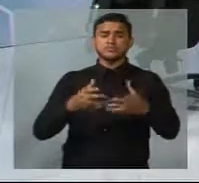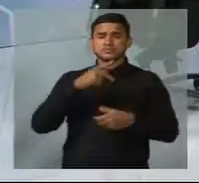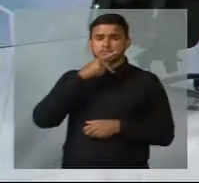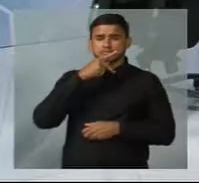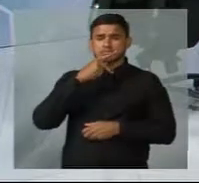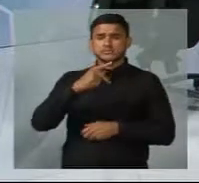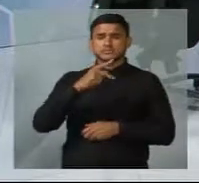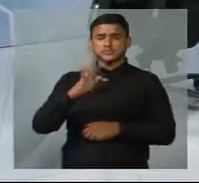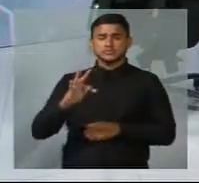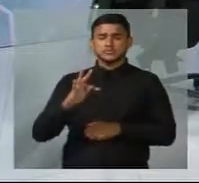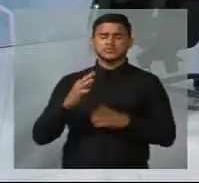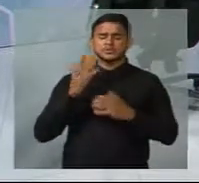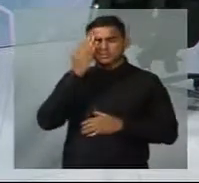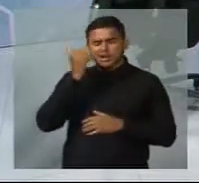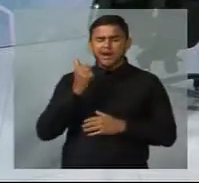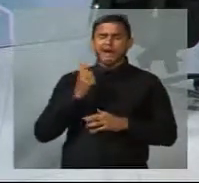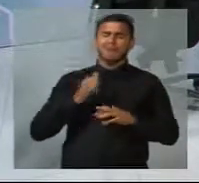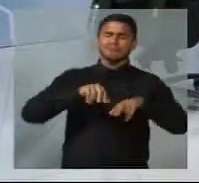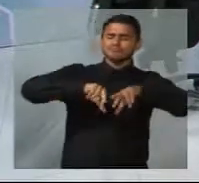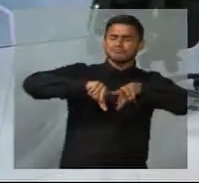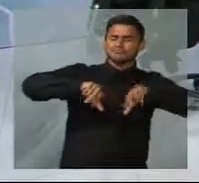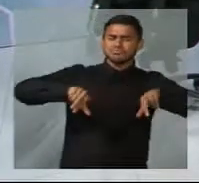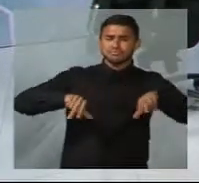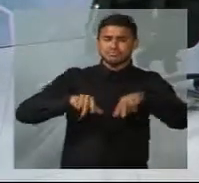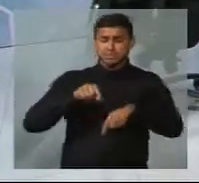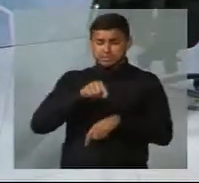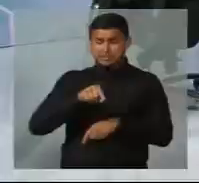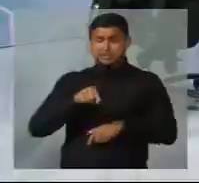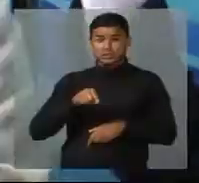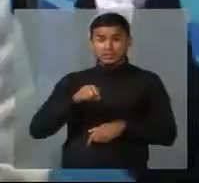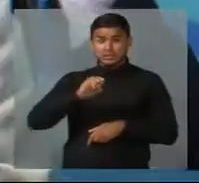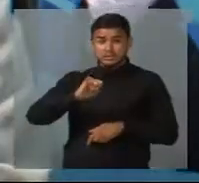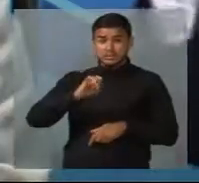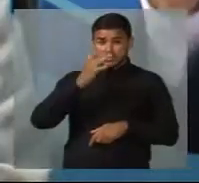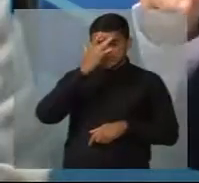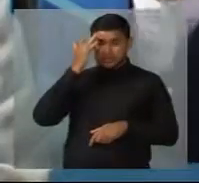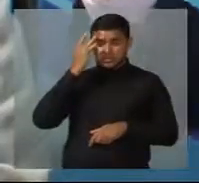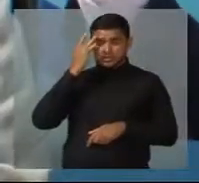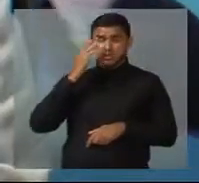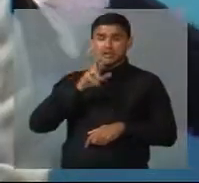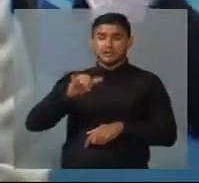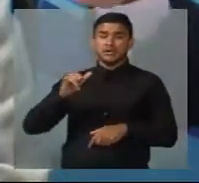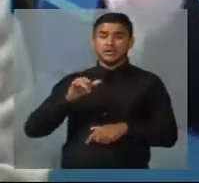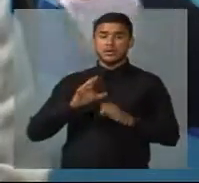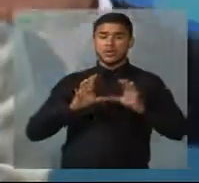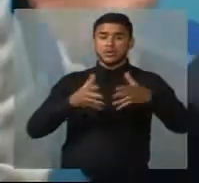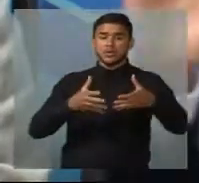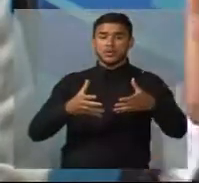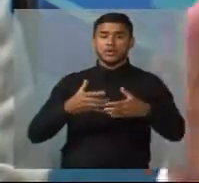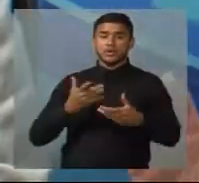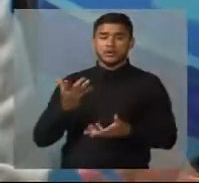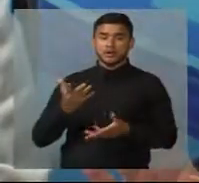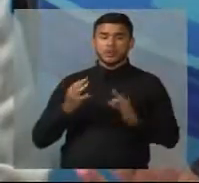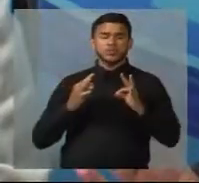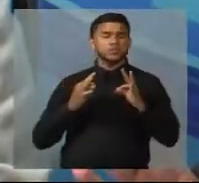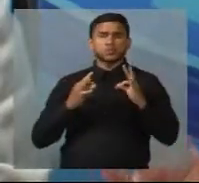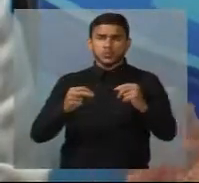tem dentro do PT, como em todos os partidos. Na hora que o Ciro Gomes for presidente, vai ter uma fila de madrugada na porta dele pedindo